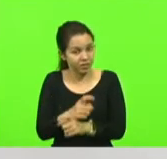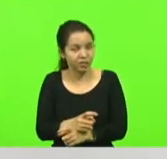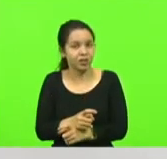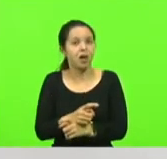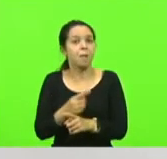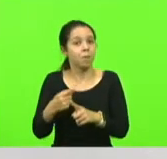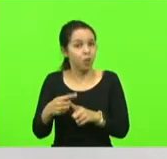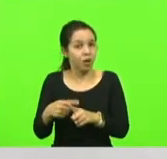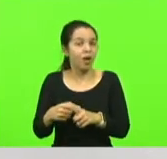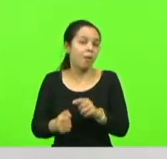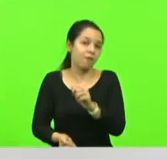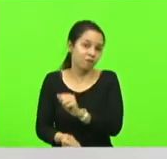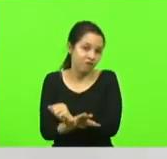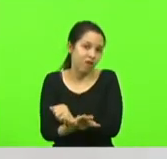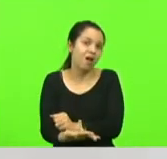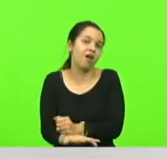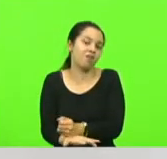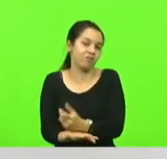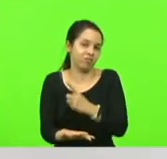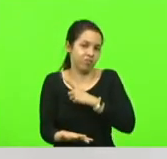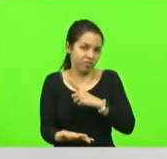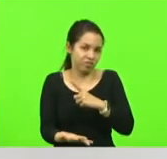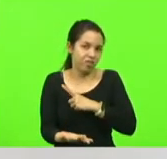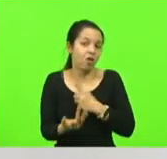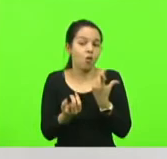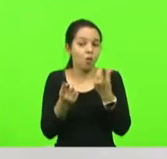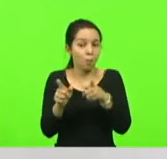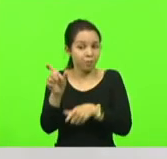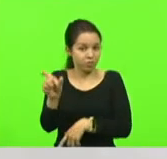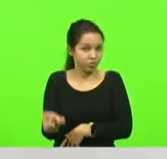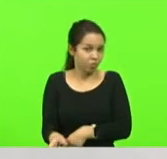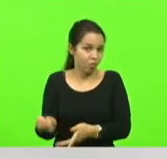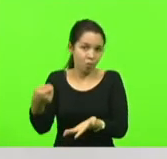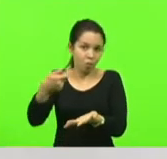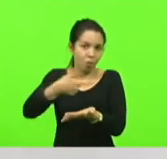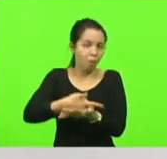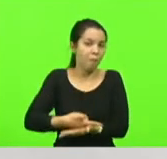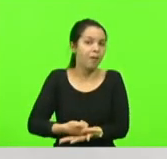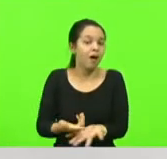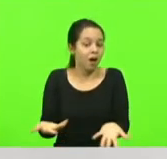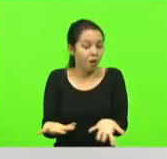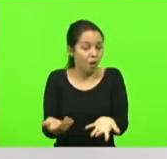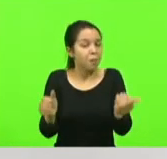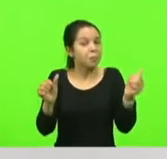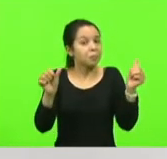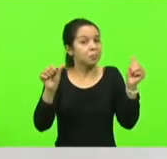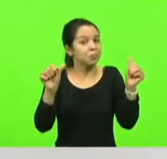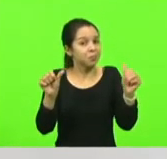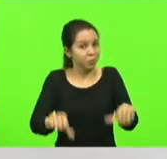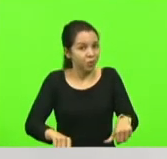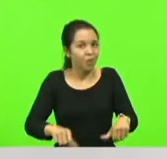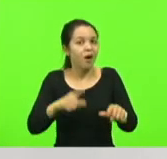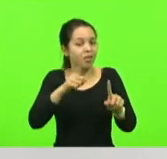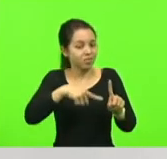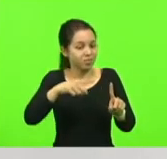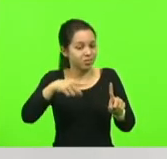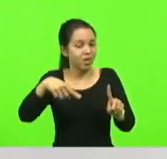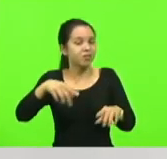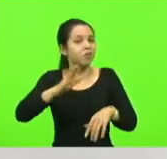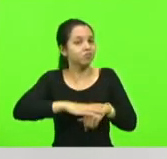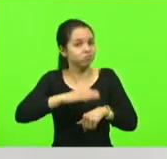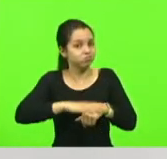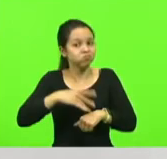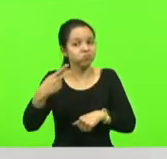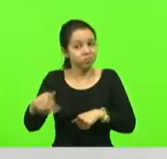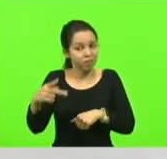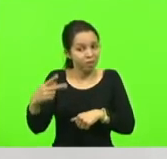fraudes contra o consumidor, complicou mais ainda. Isso é um dado dos próprios